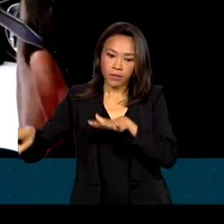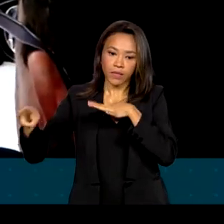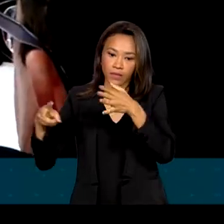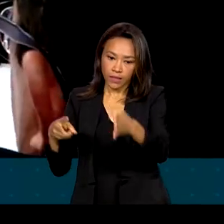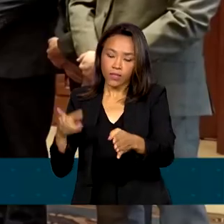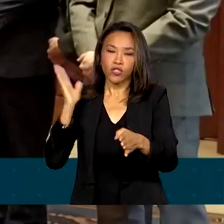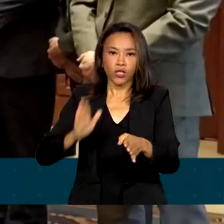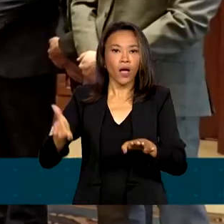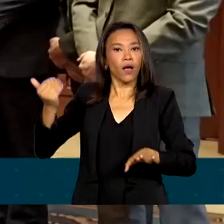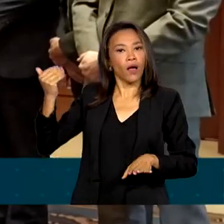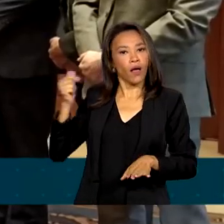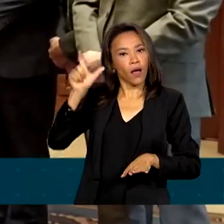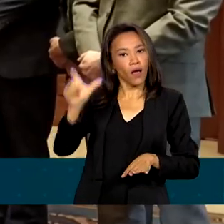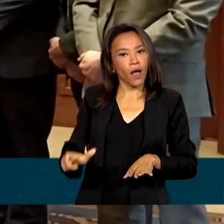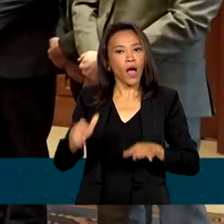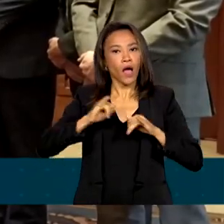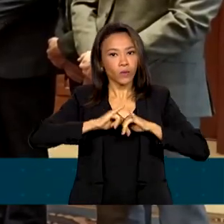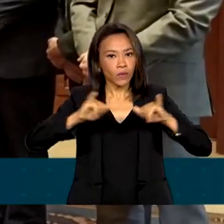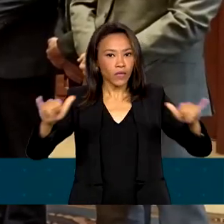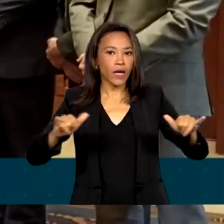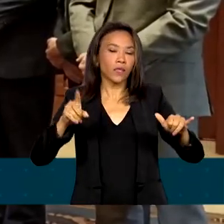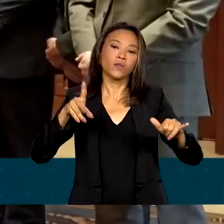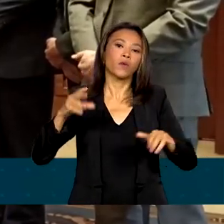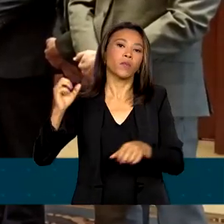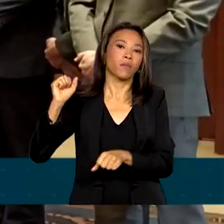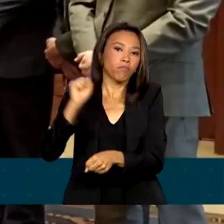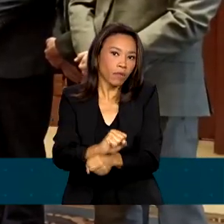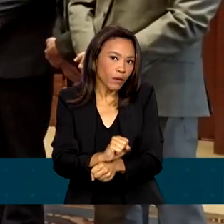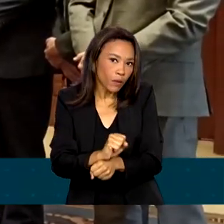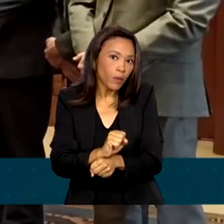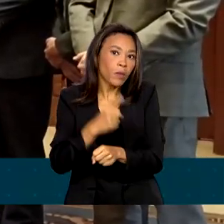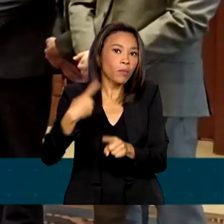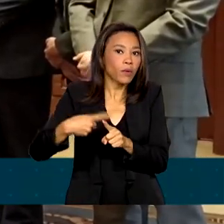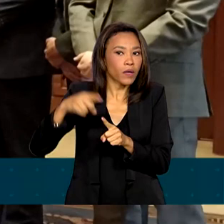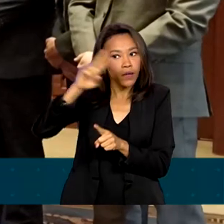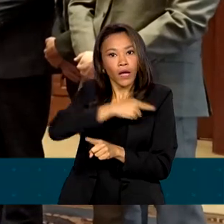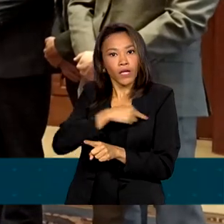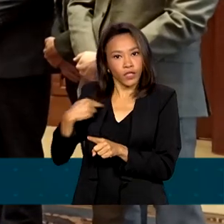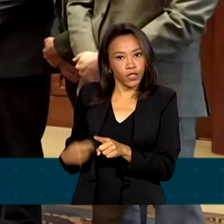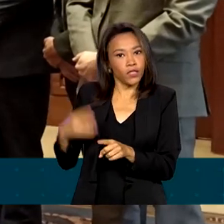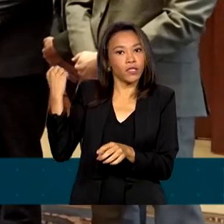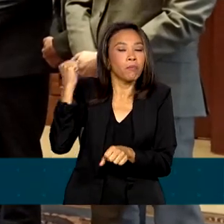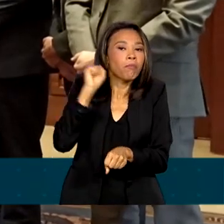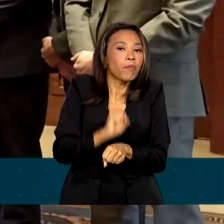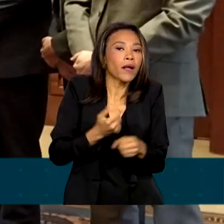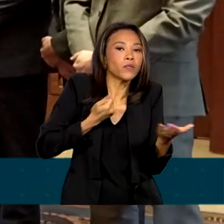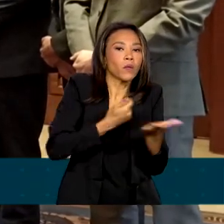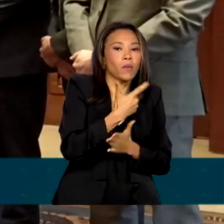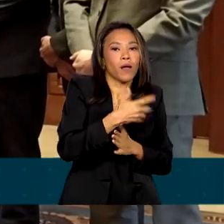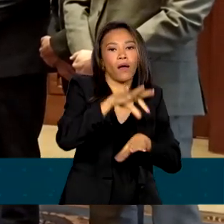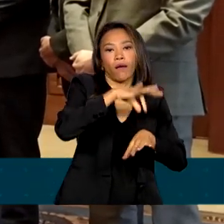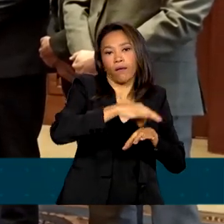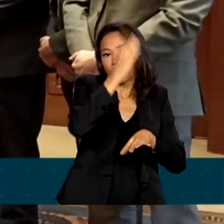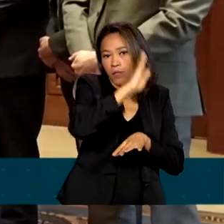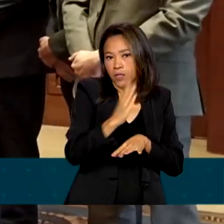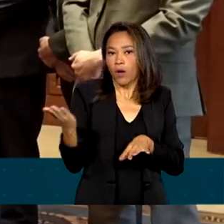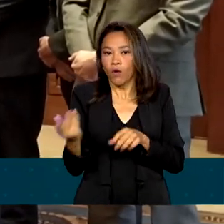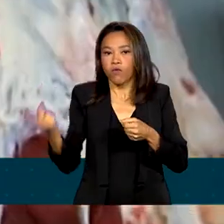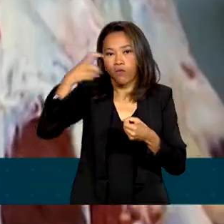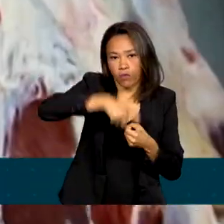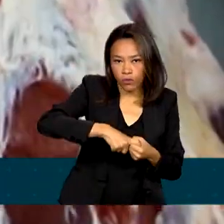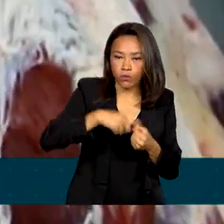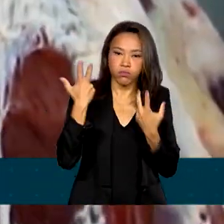já havia anunciado a remoção do embargo do governo chinês à carne produzida no Brasil. Além disso, novas